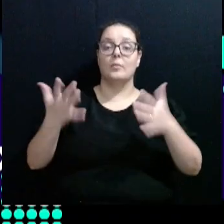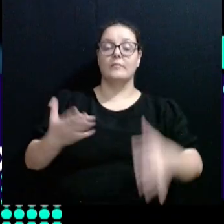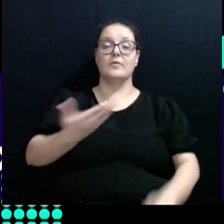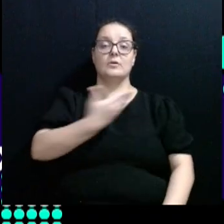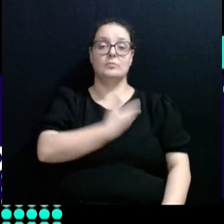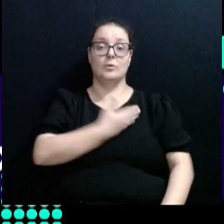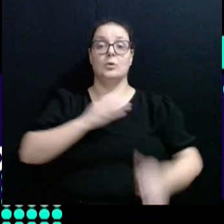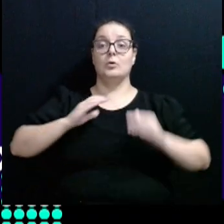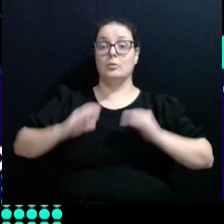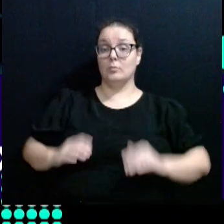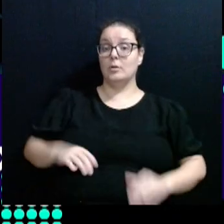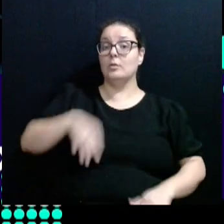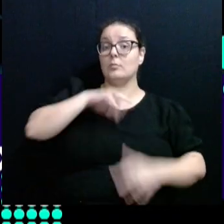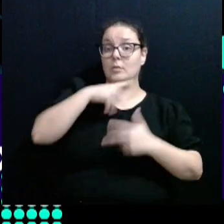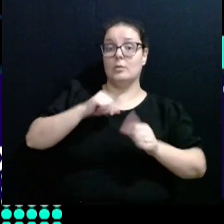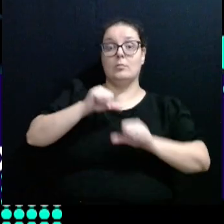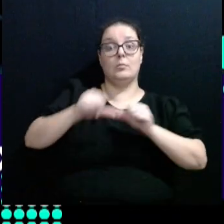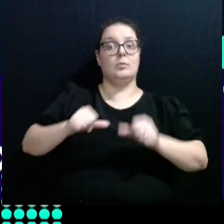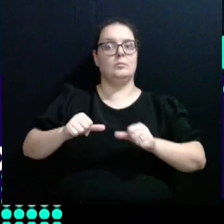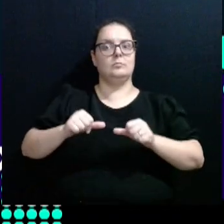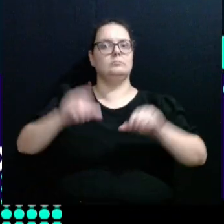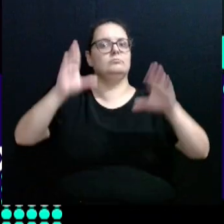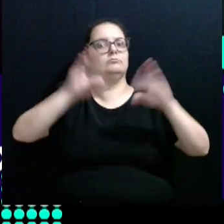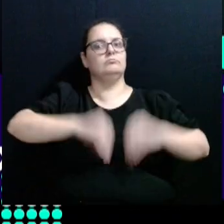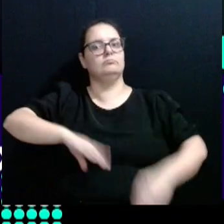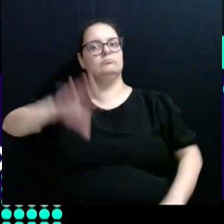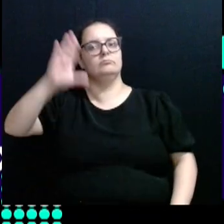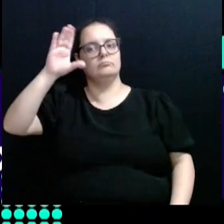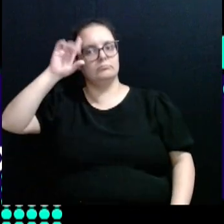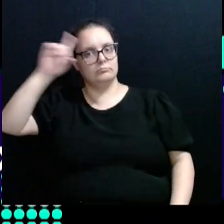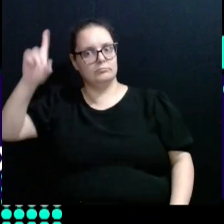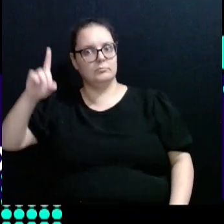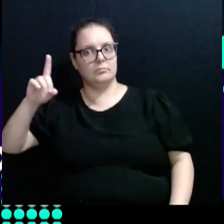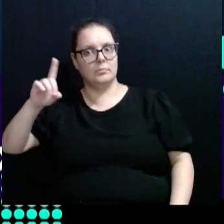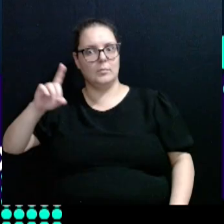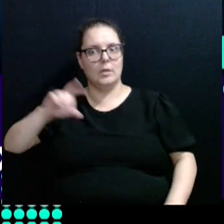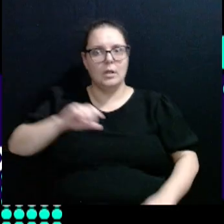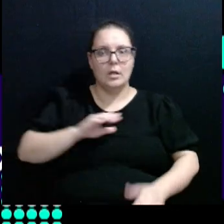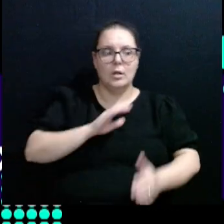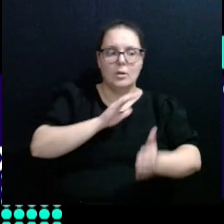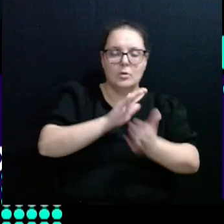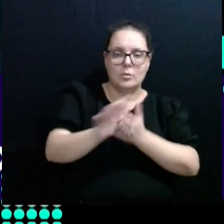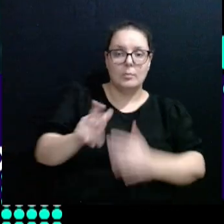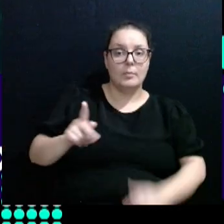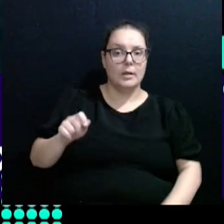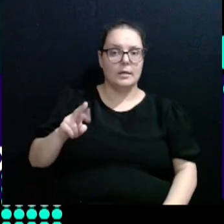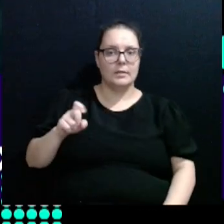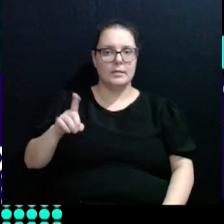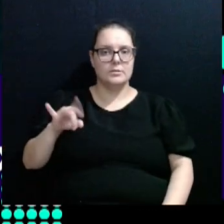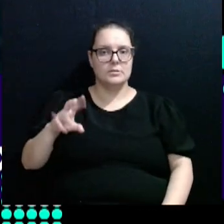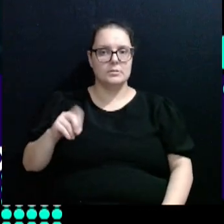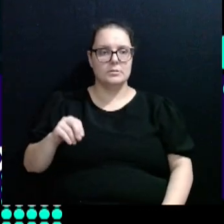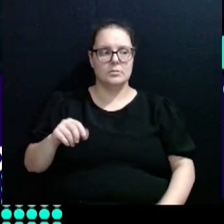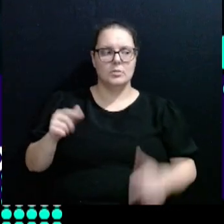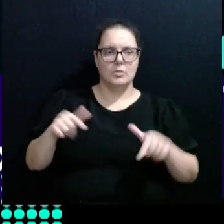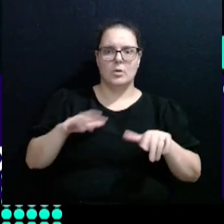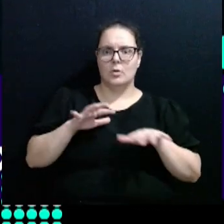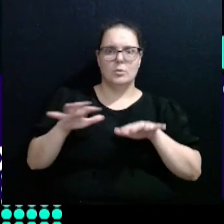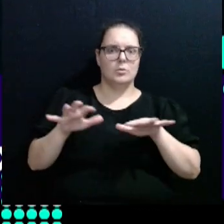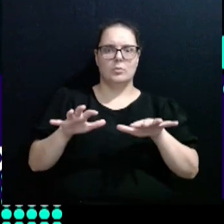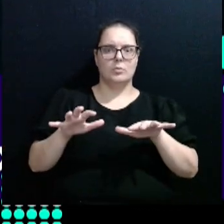muda drasticamente, transformando o refúgio paradisíaco em um cenário de horror. O que era uma